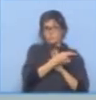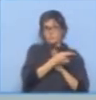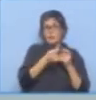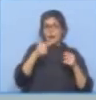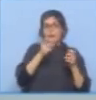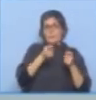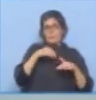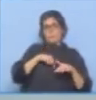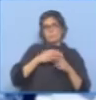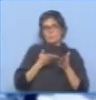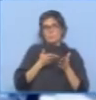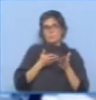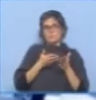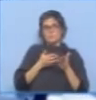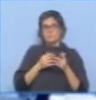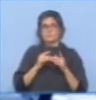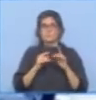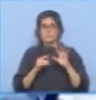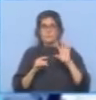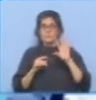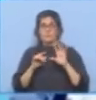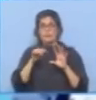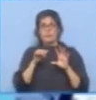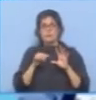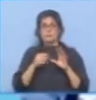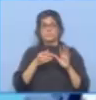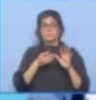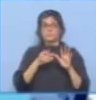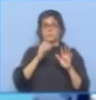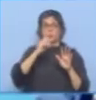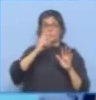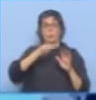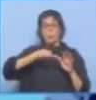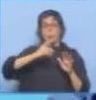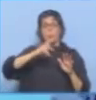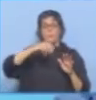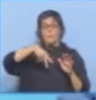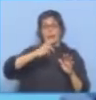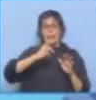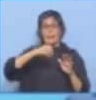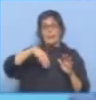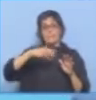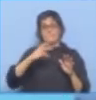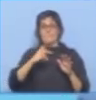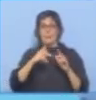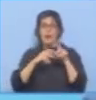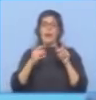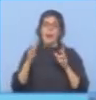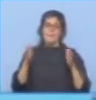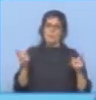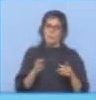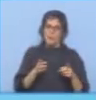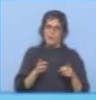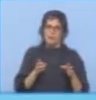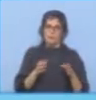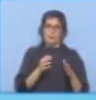exatamente. Portanto, num outro país, neste caso, porque o Panamá, porque é um país pequeno, não é? Claro. Não tinha dioceses